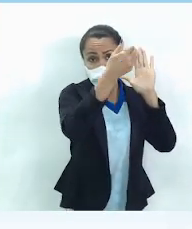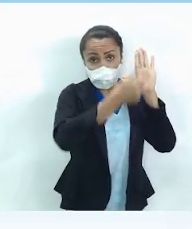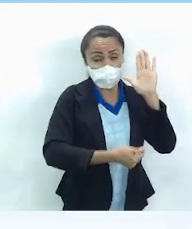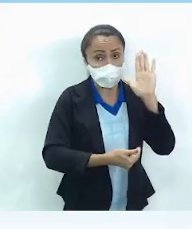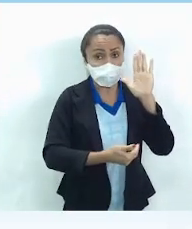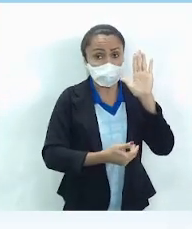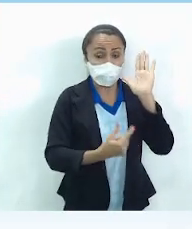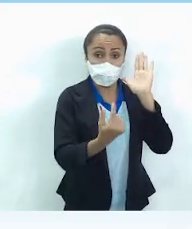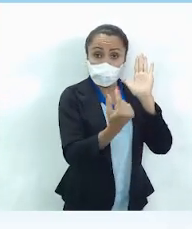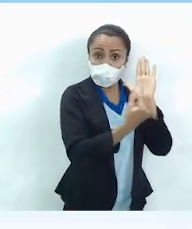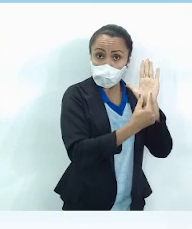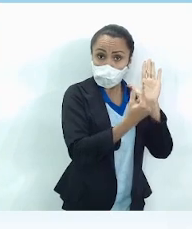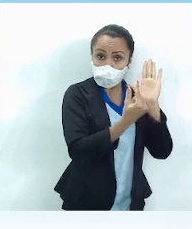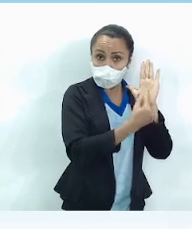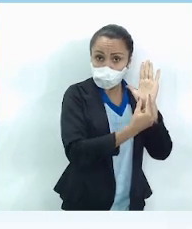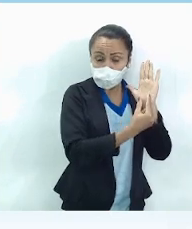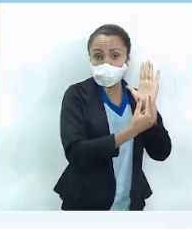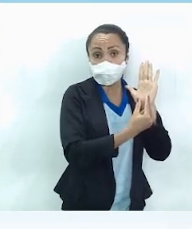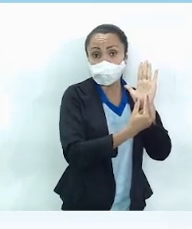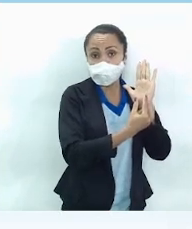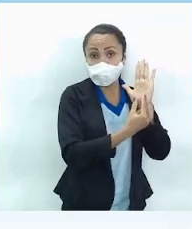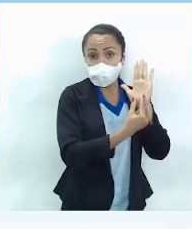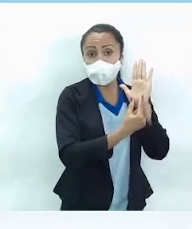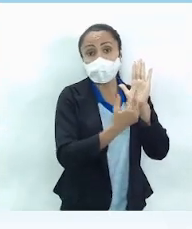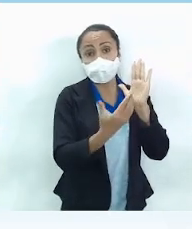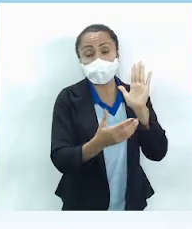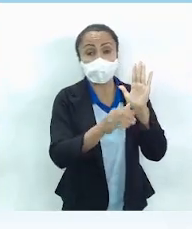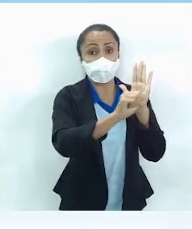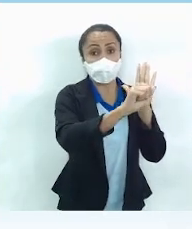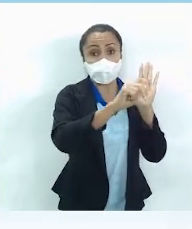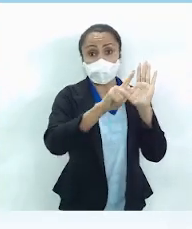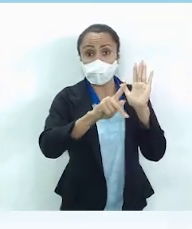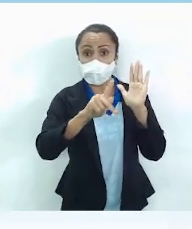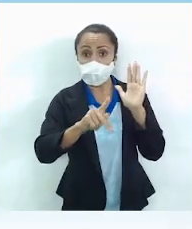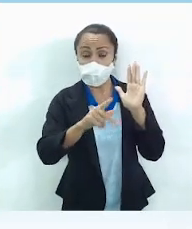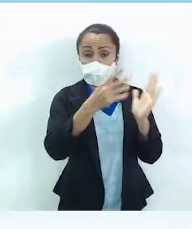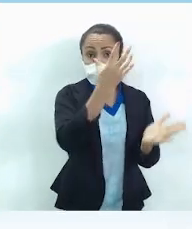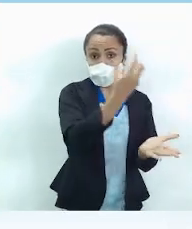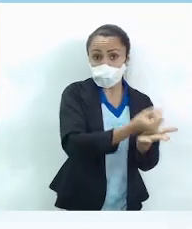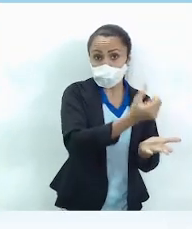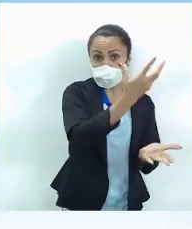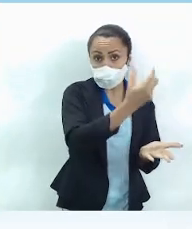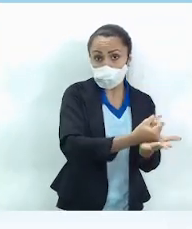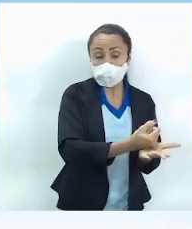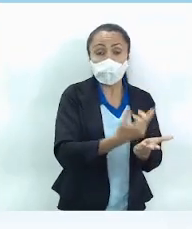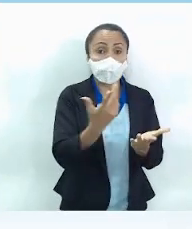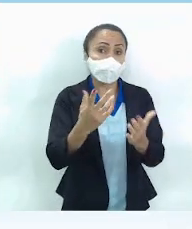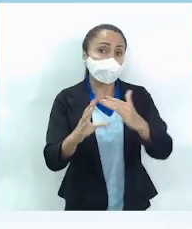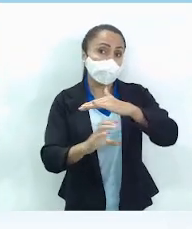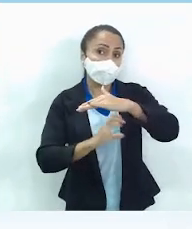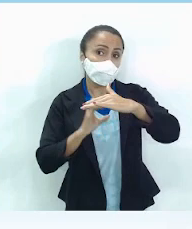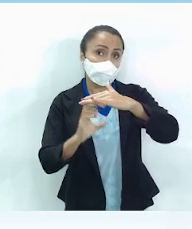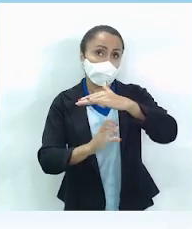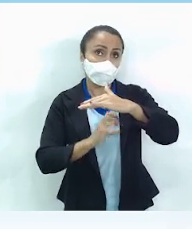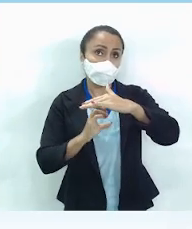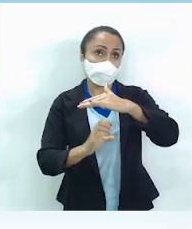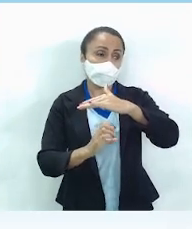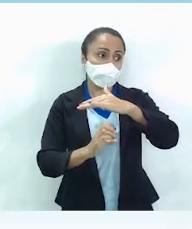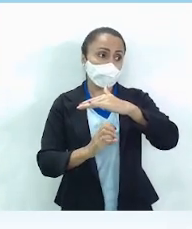desenvolvedores de softwares, de aplicativos, para que essas empresas